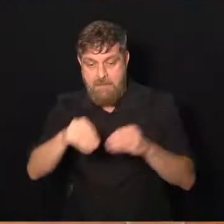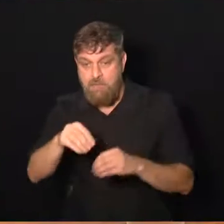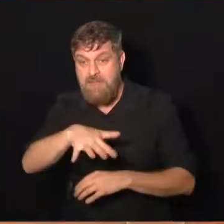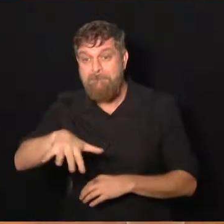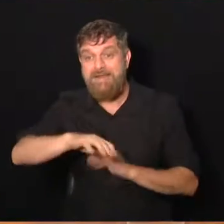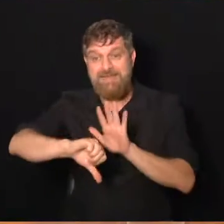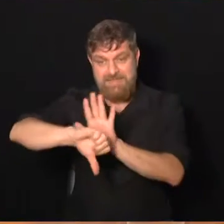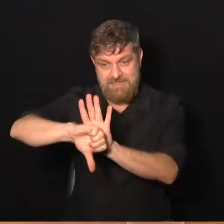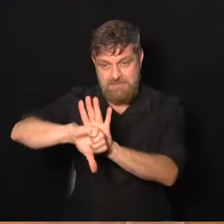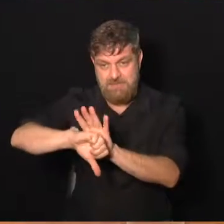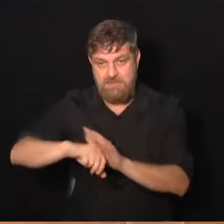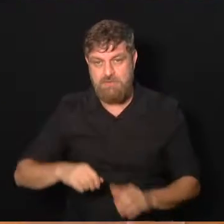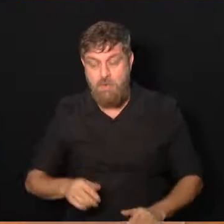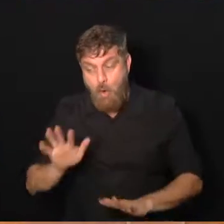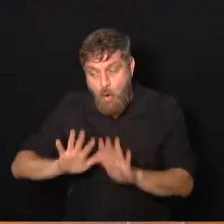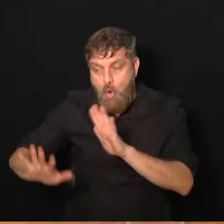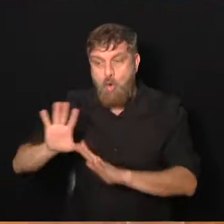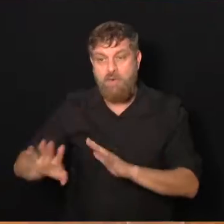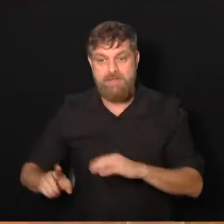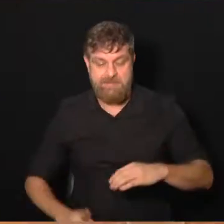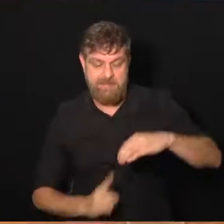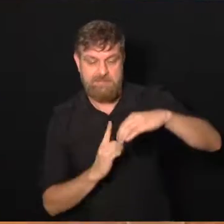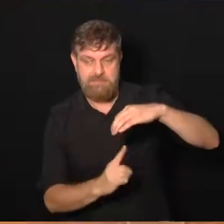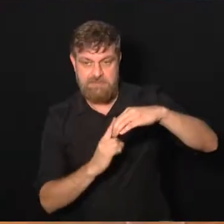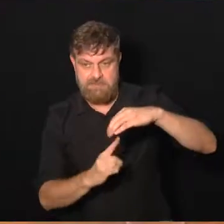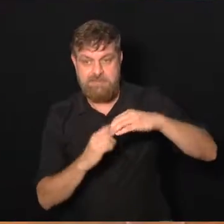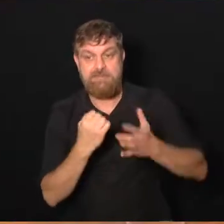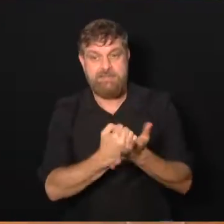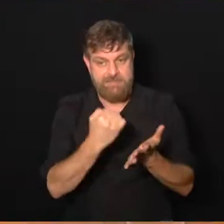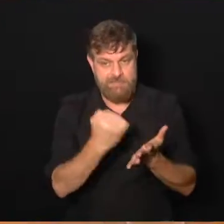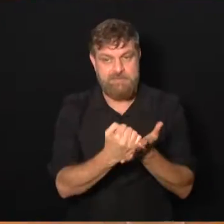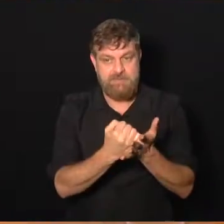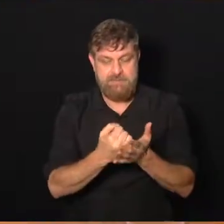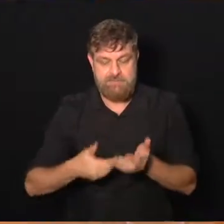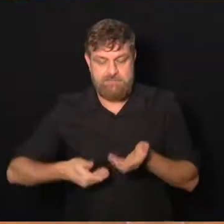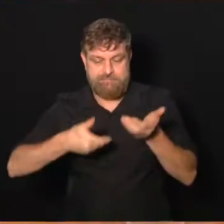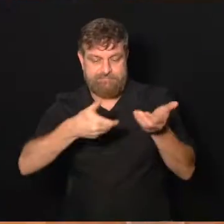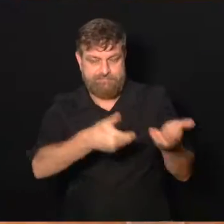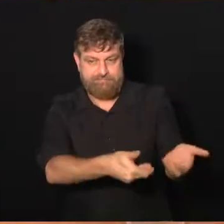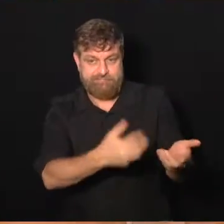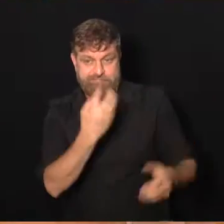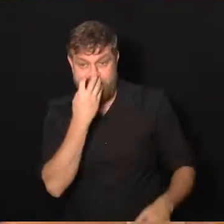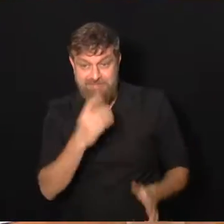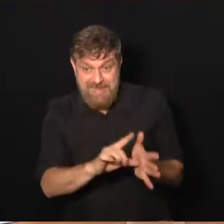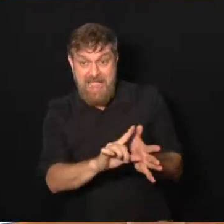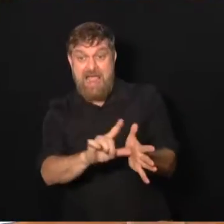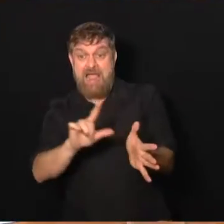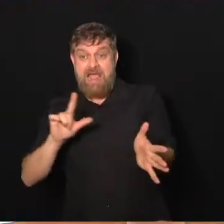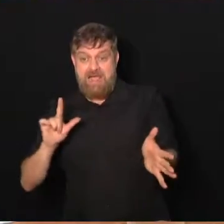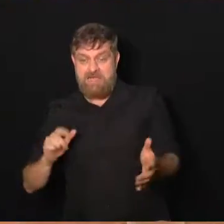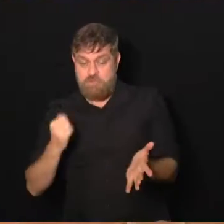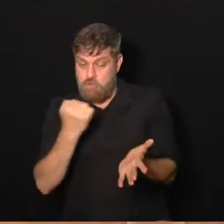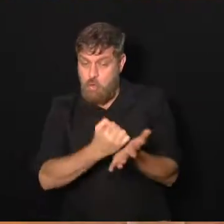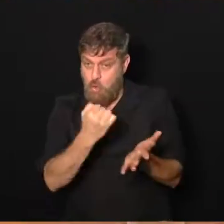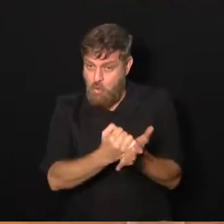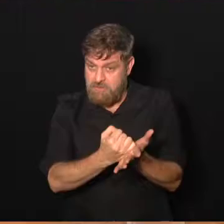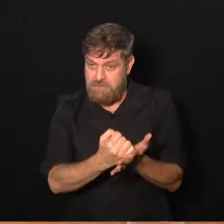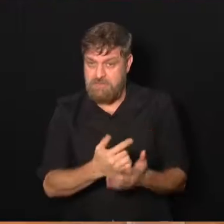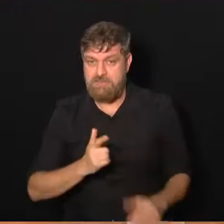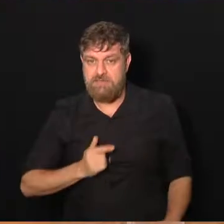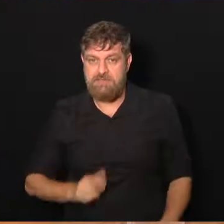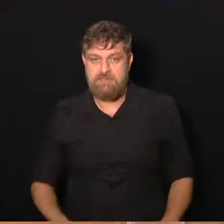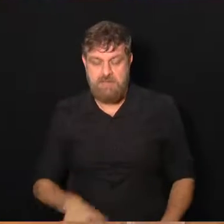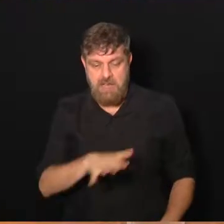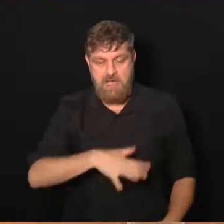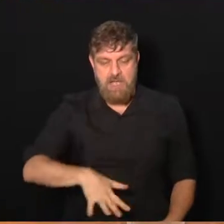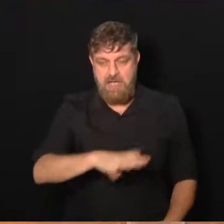e pet shops, onde você citou aquele dia em nossa reunião. Antes de contratar o serviço de pet shop ou clínica